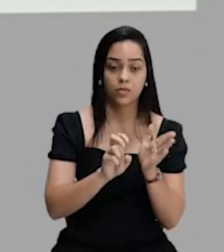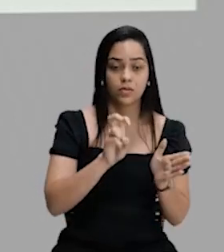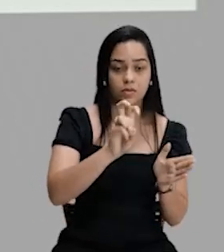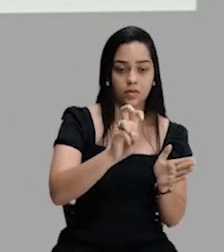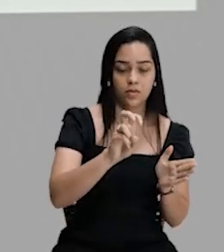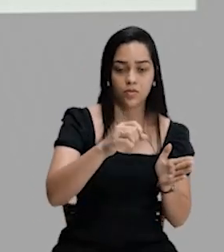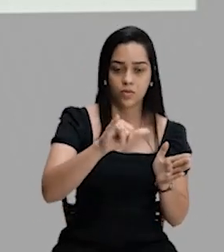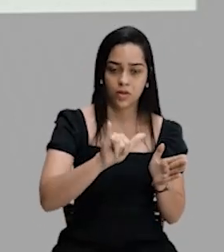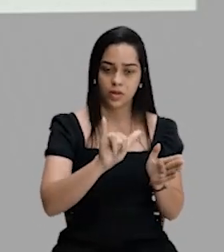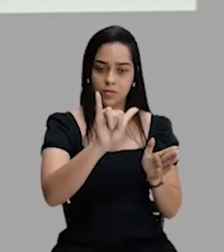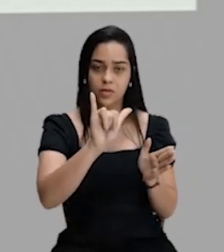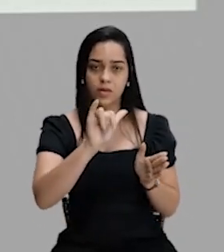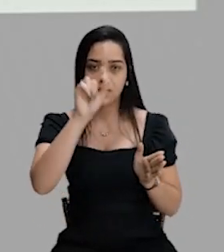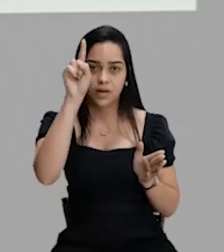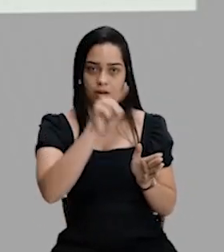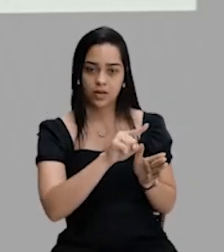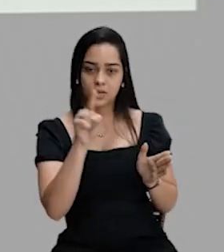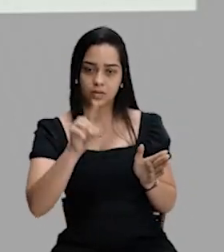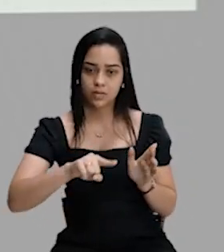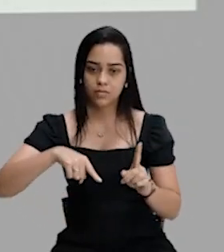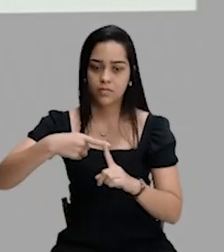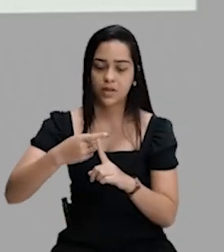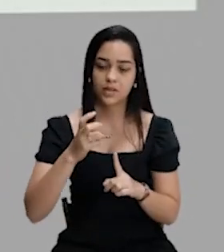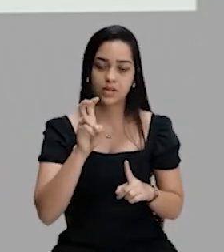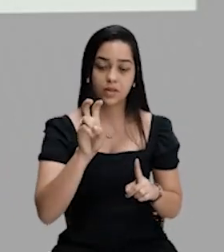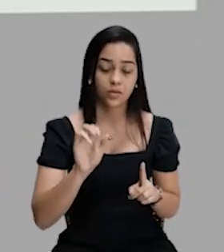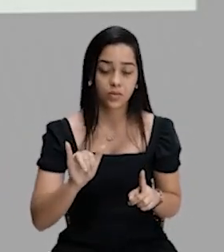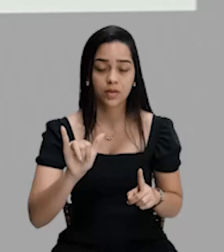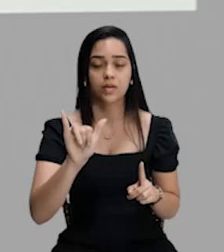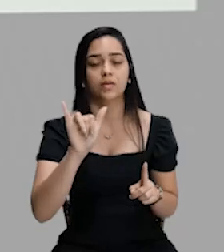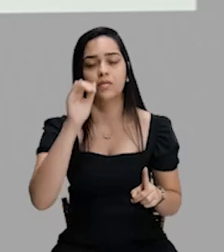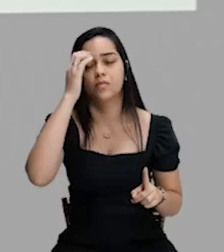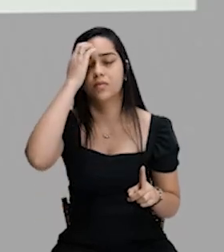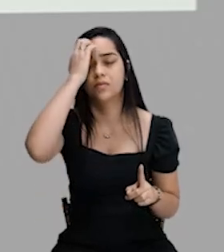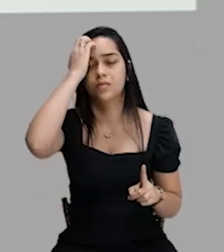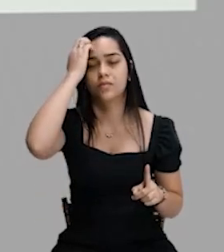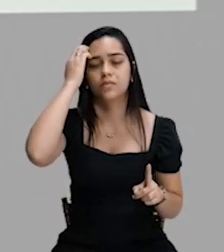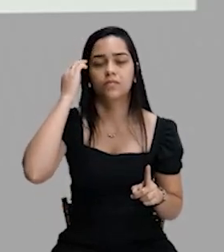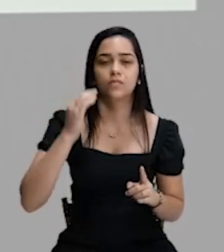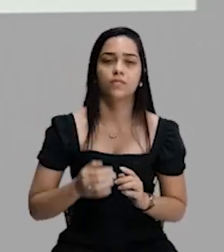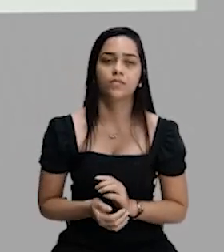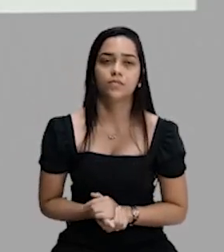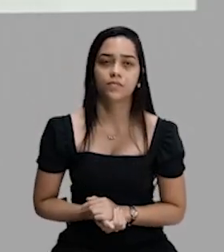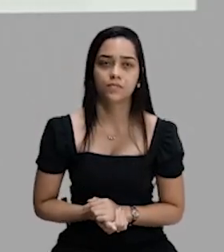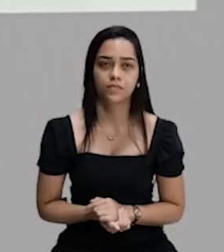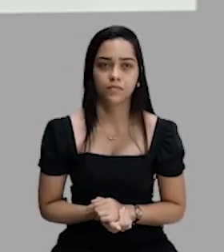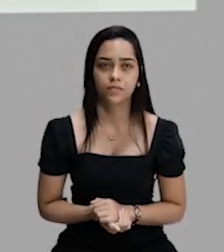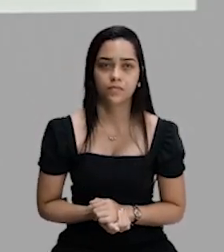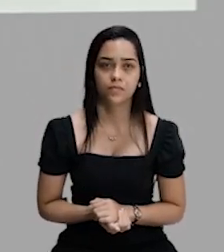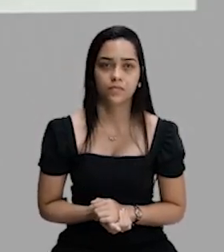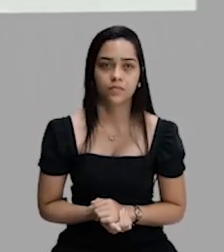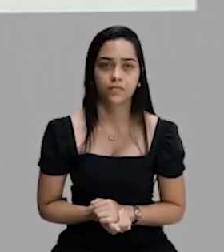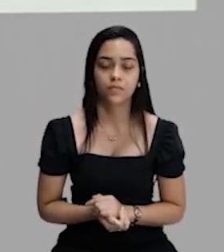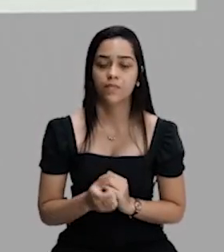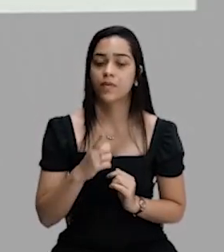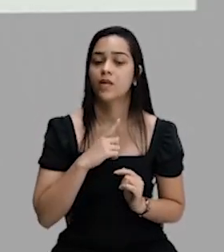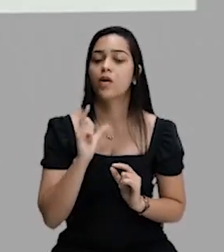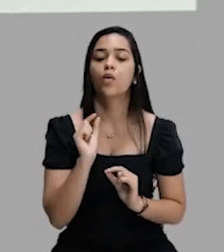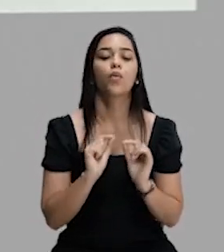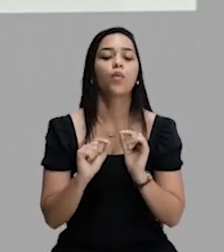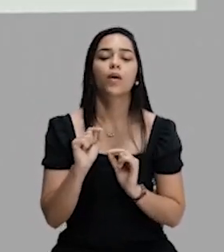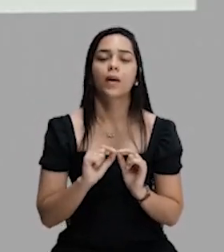Y que vai cancelar com mais cinco Y tá método da adição Então nós vamos ter o